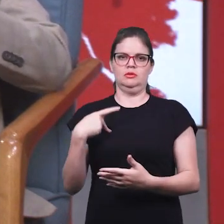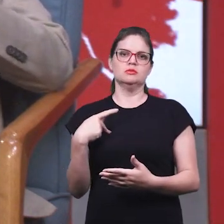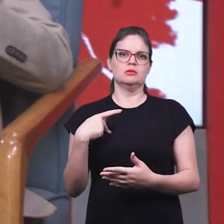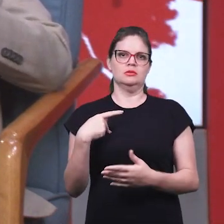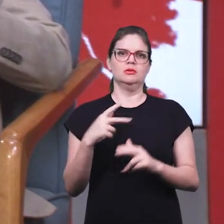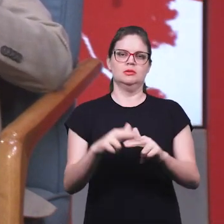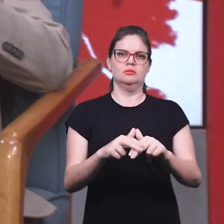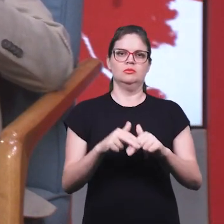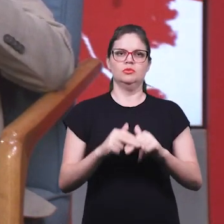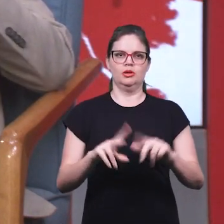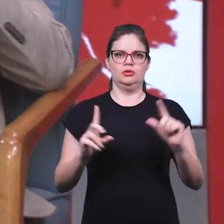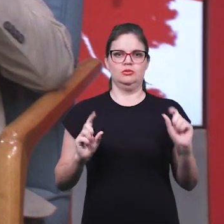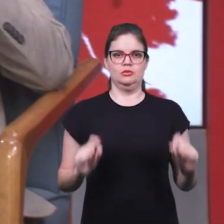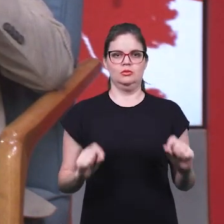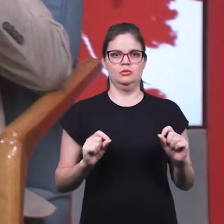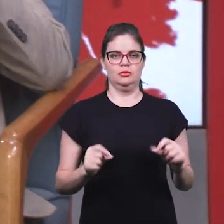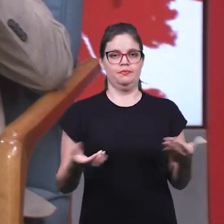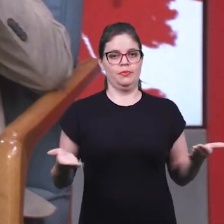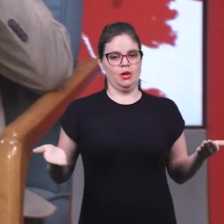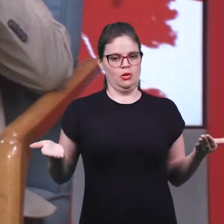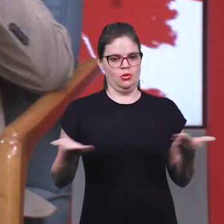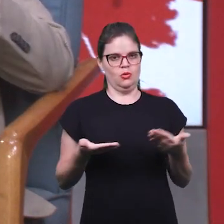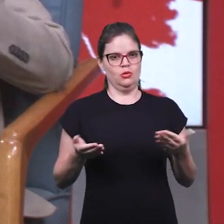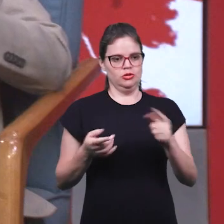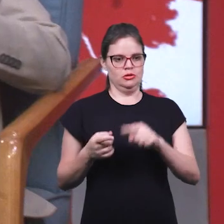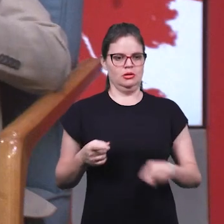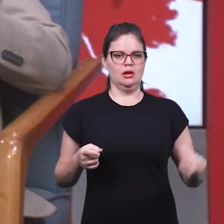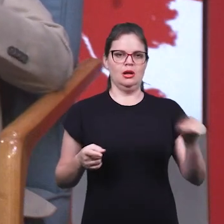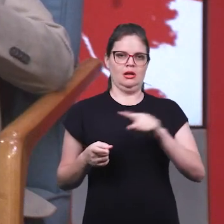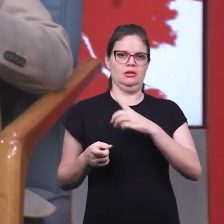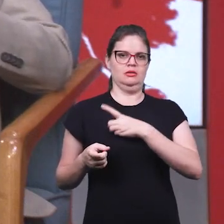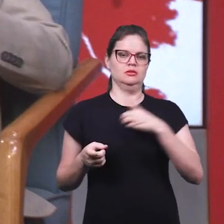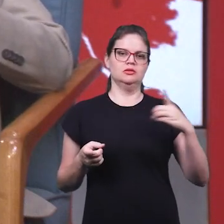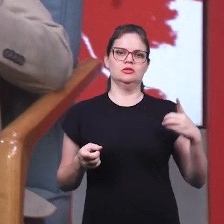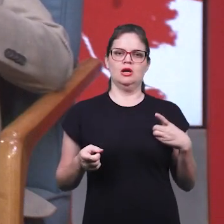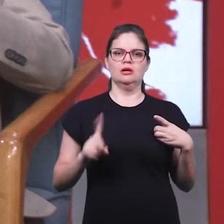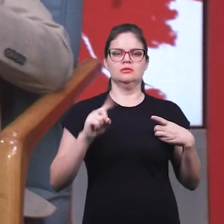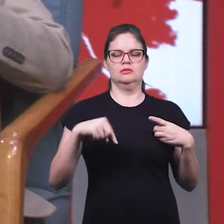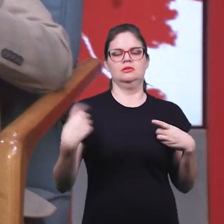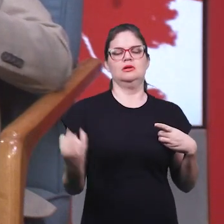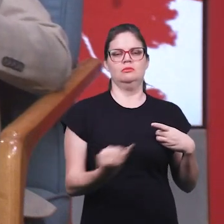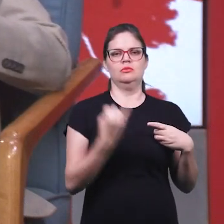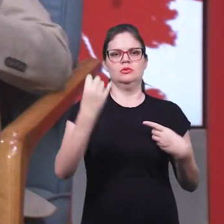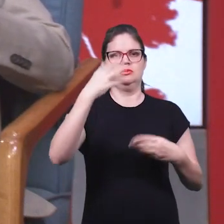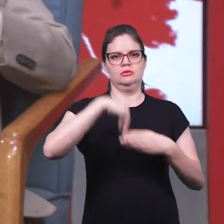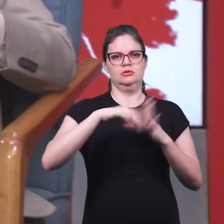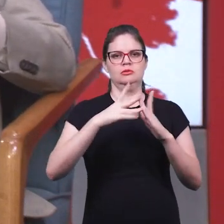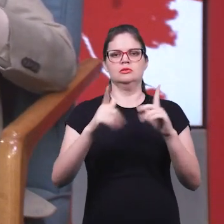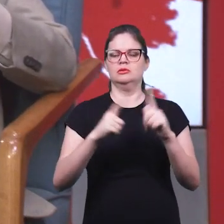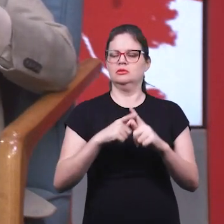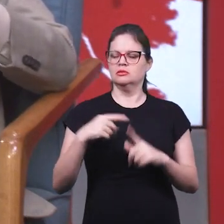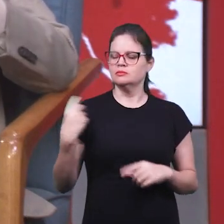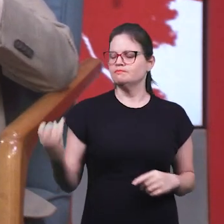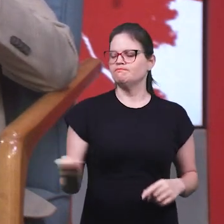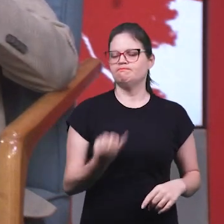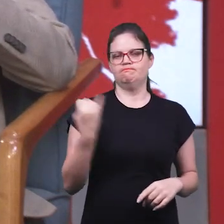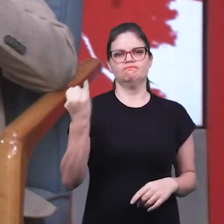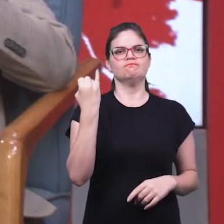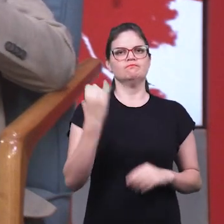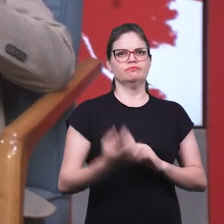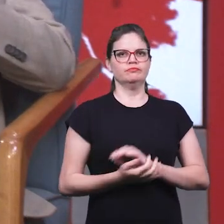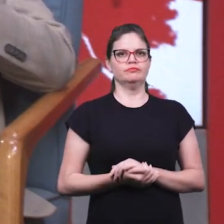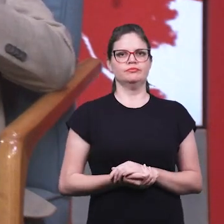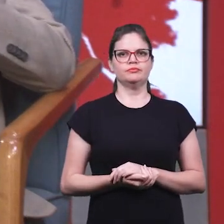isso que hoje a participação deles, dos diáconos, é muito importante na vida da